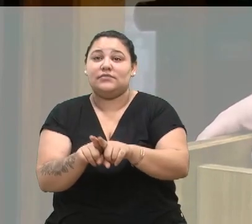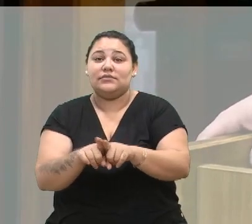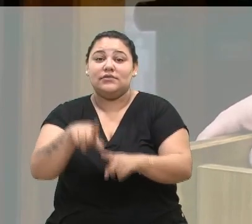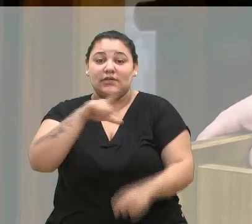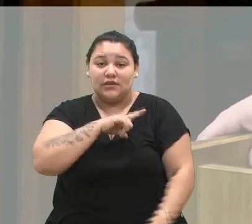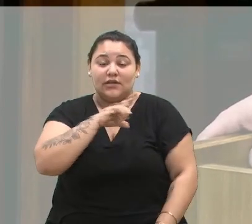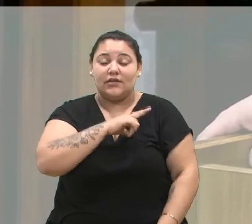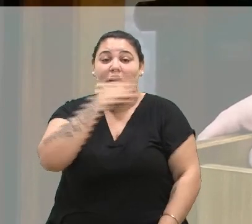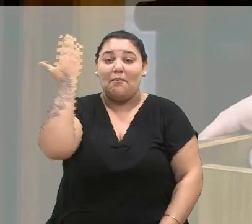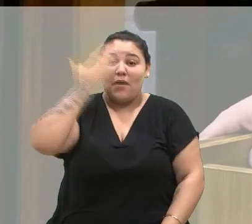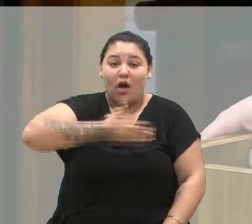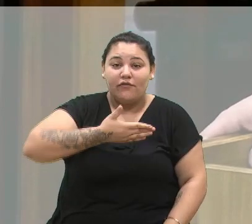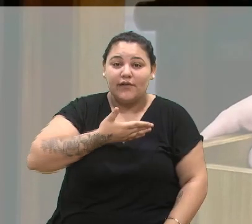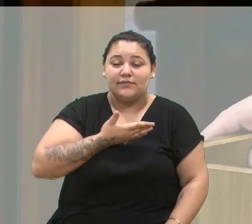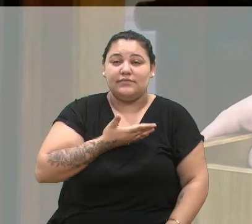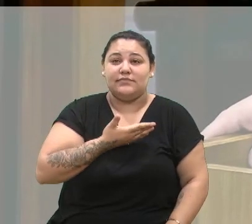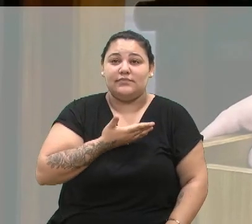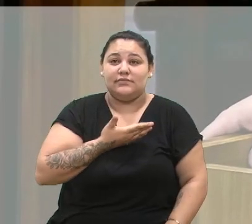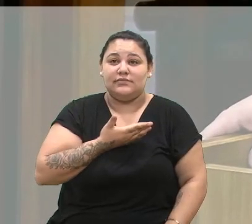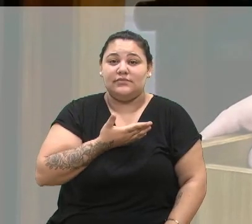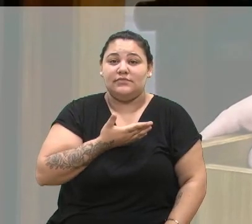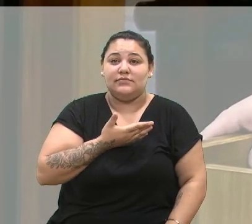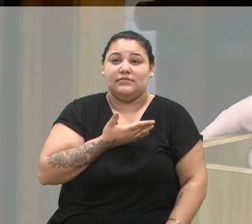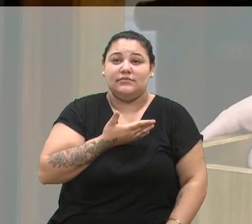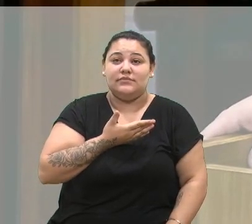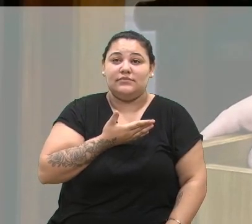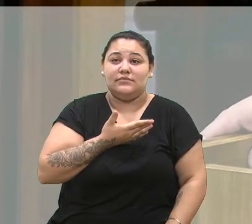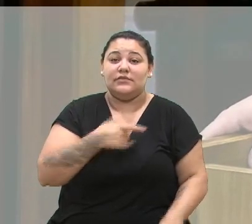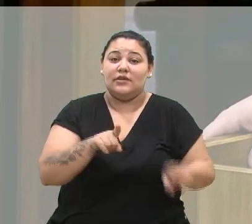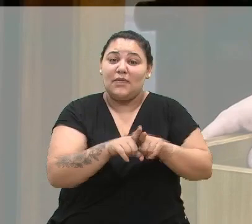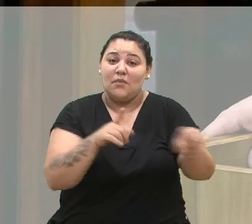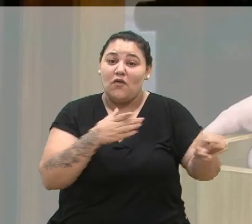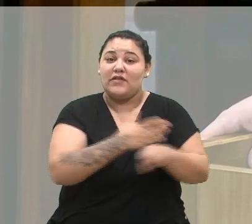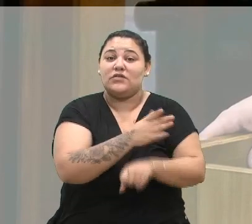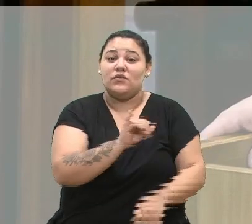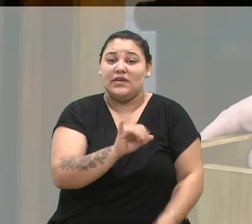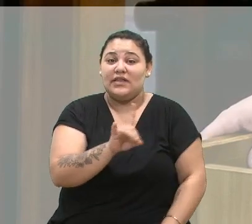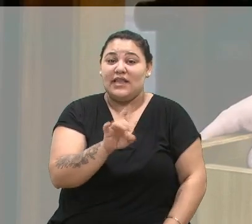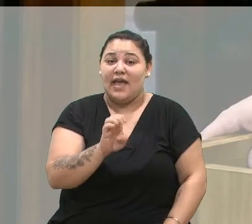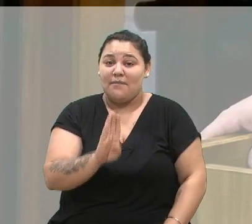comprovação no IDEB, a nível nacional.